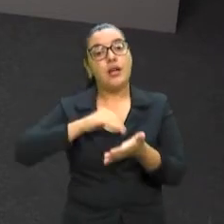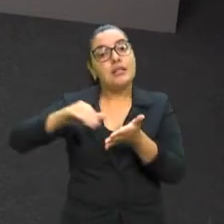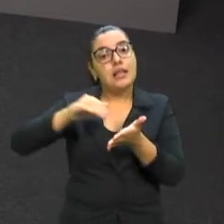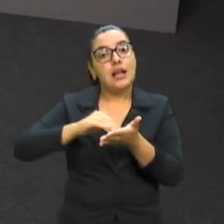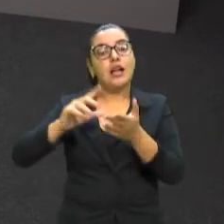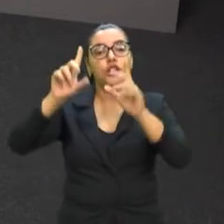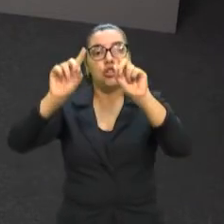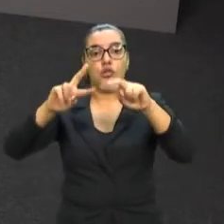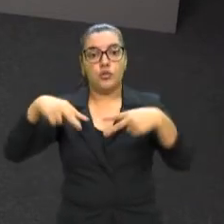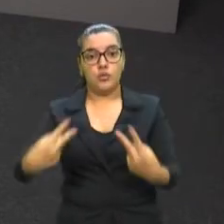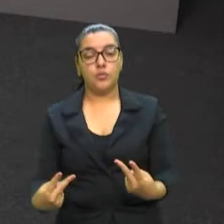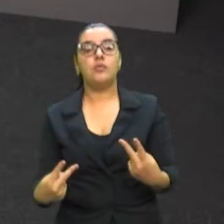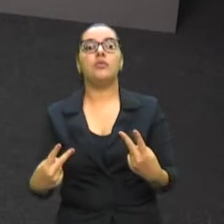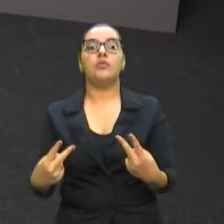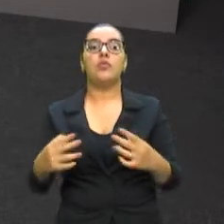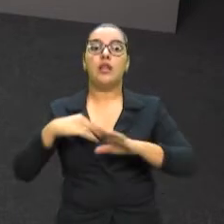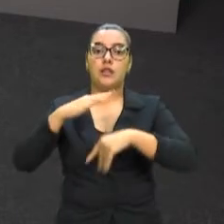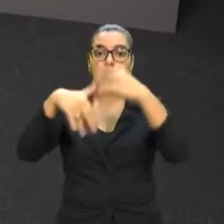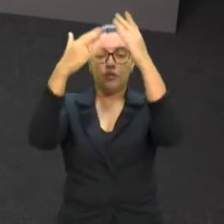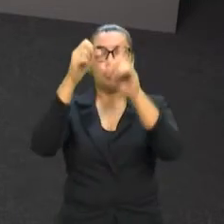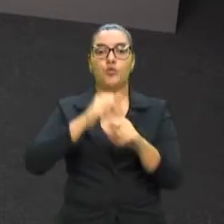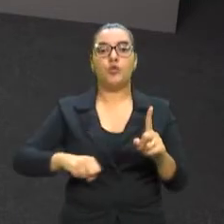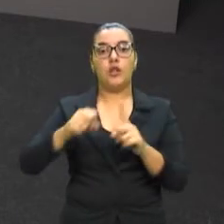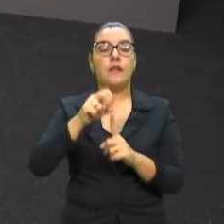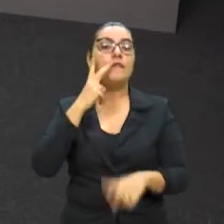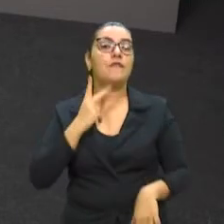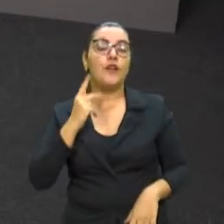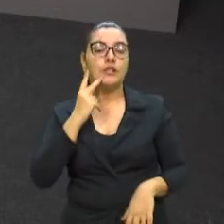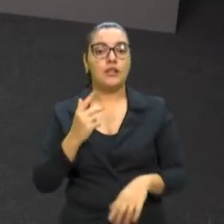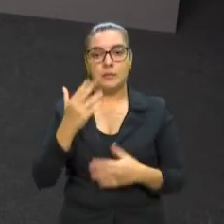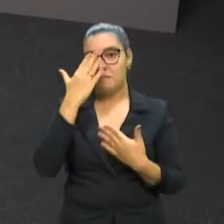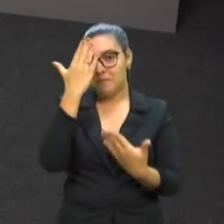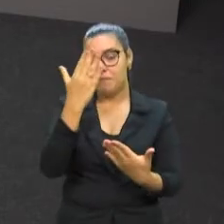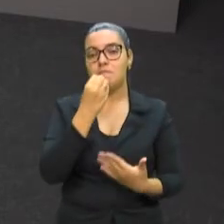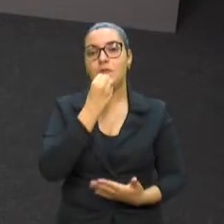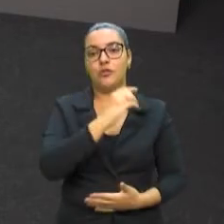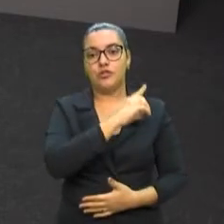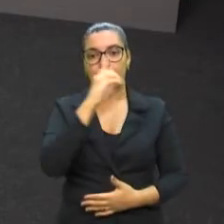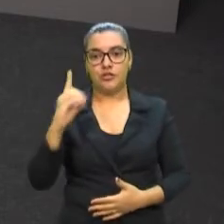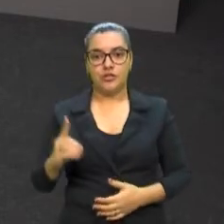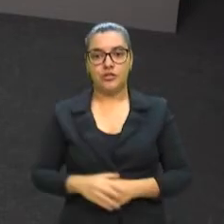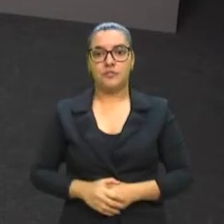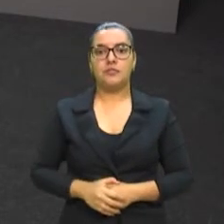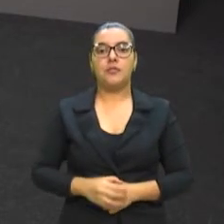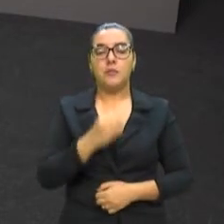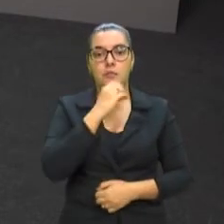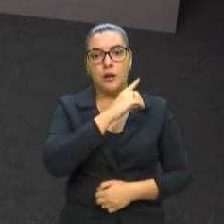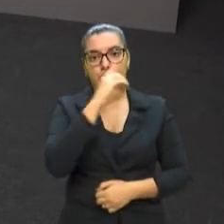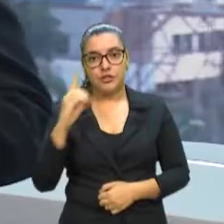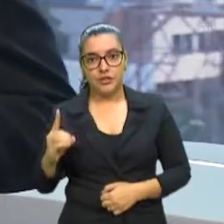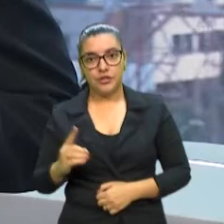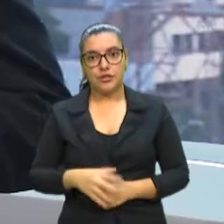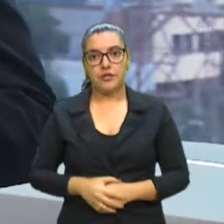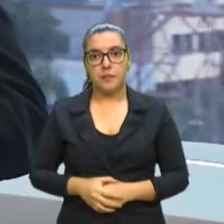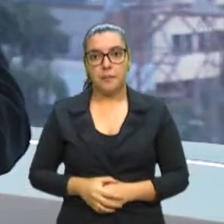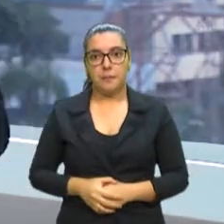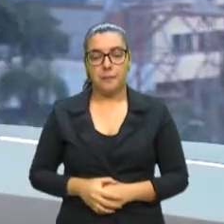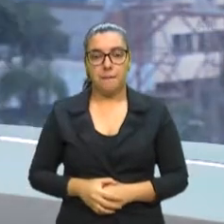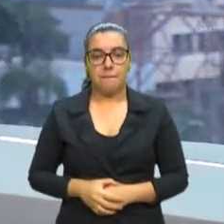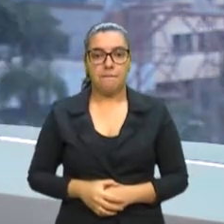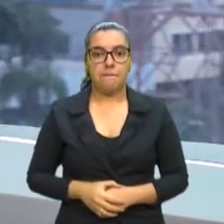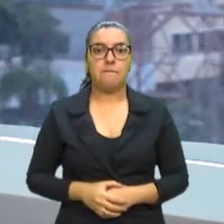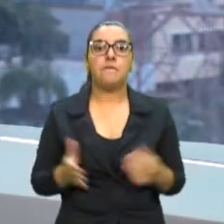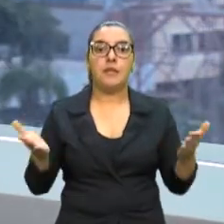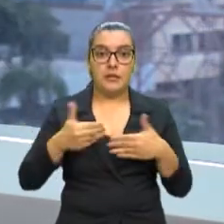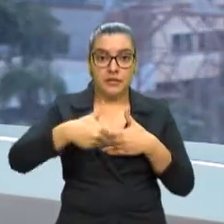Direitos Humanos e Desenvolvimento Social de Fortaleza. Bom dia para o senhor. Bom dia, um abraço, muito obrigado. Veja logo